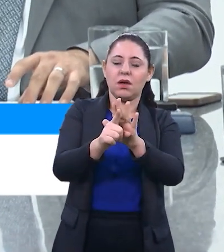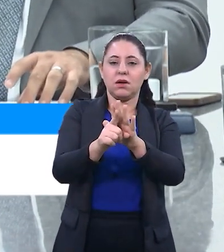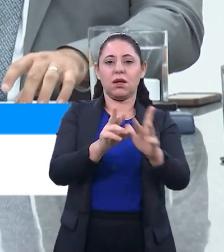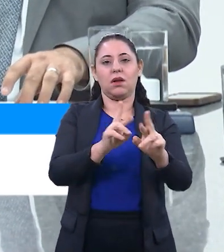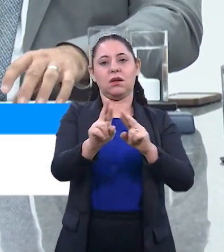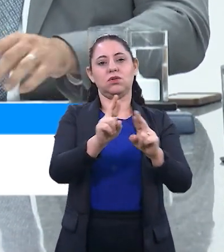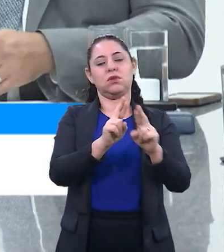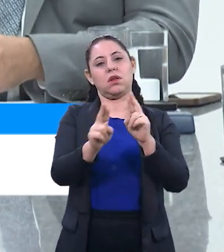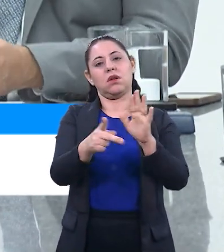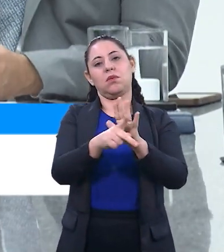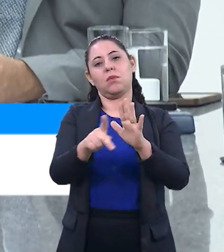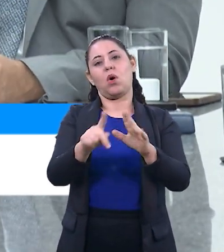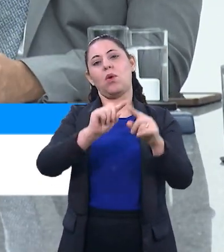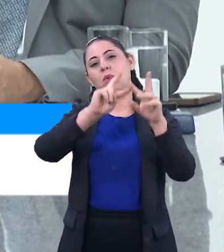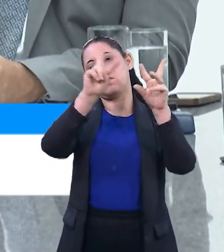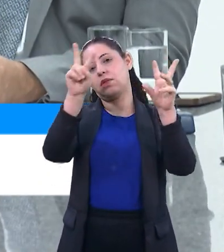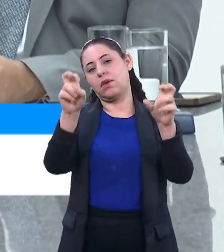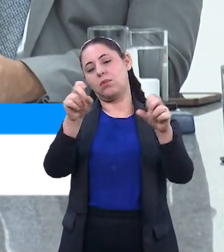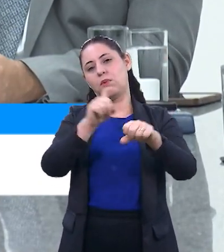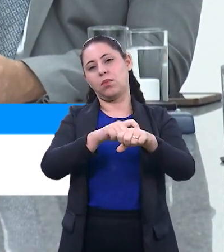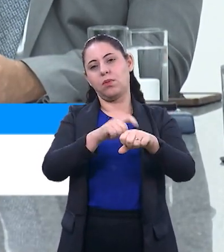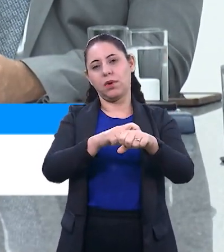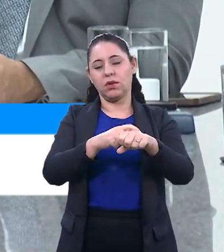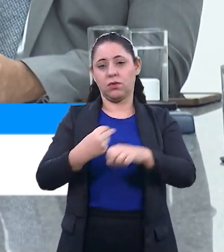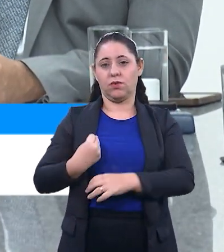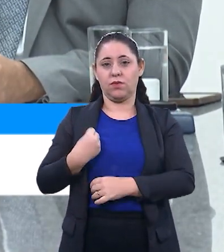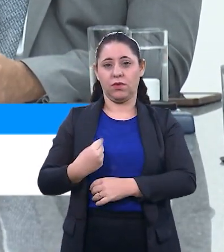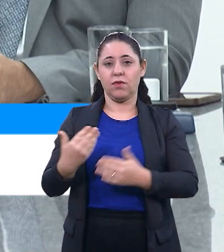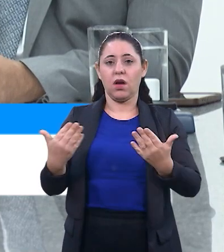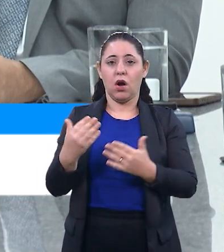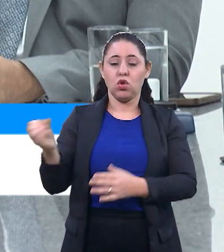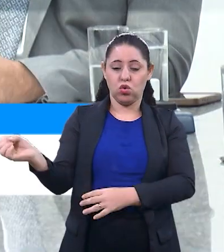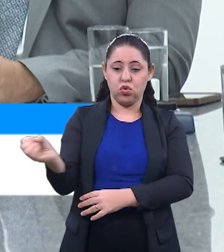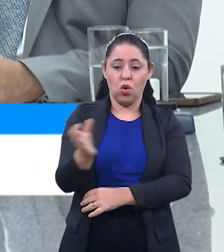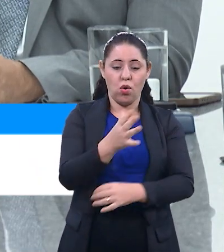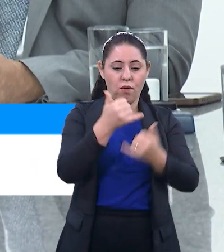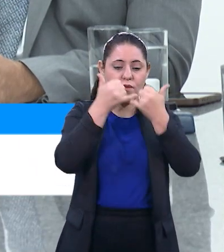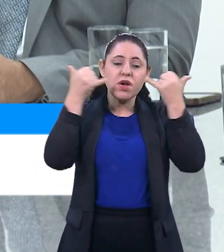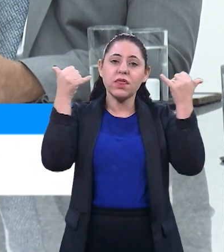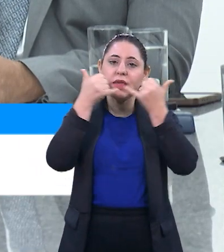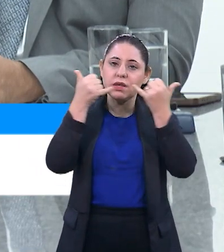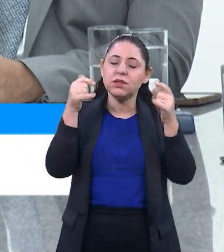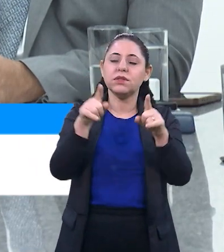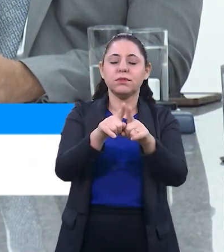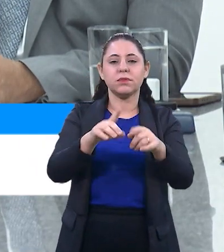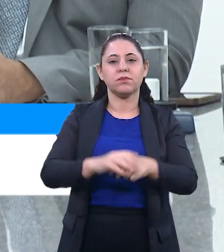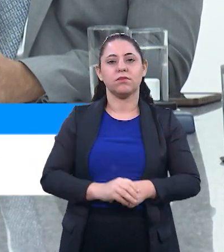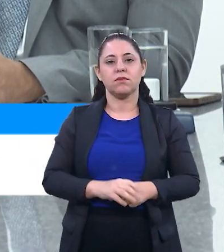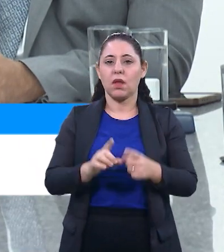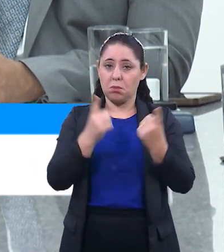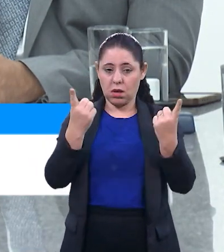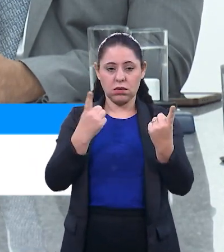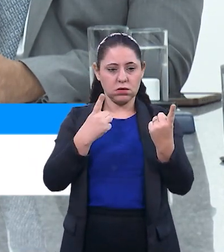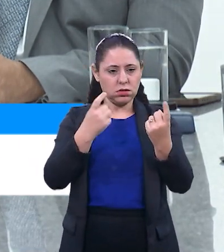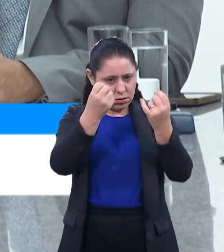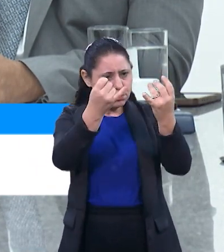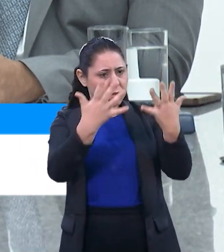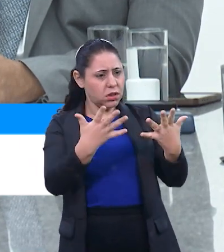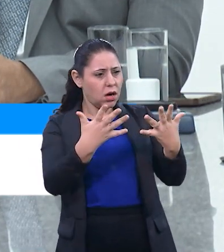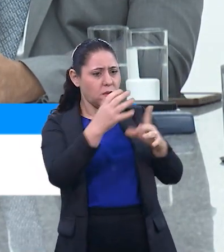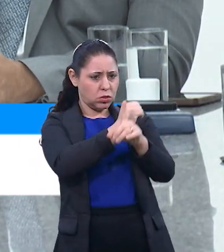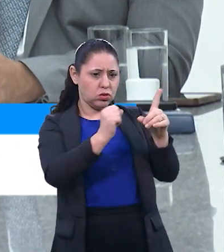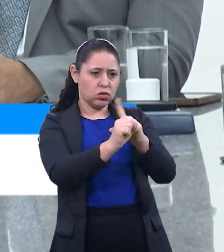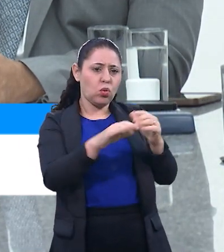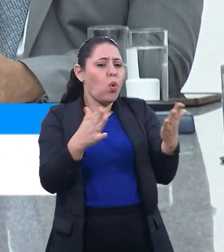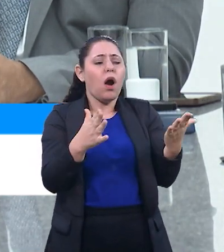sejam relacionadas a esse momento que a gente vive, a essa energia renovável, mas também para falar com a sociedade